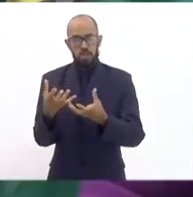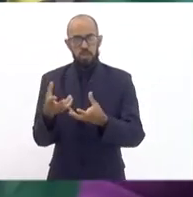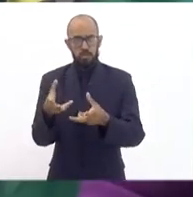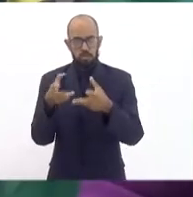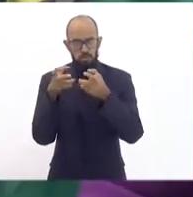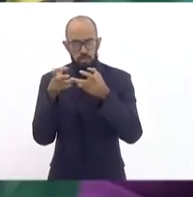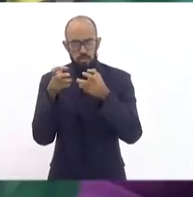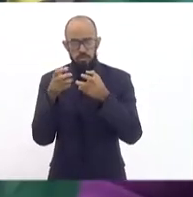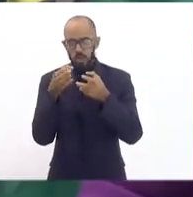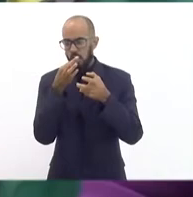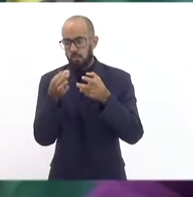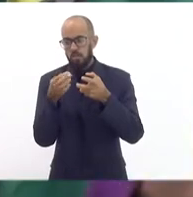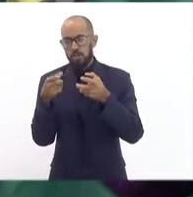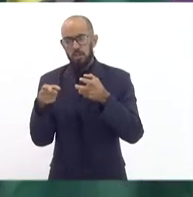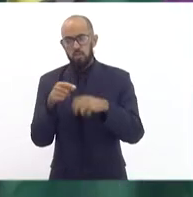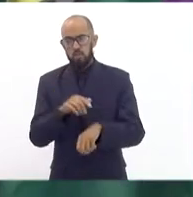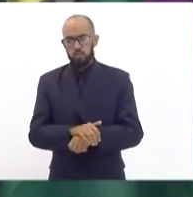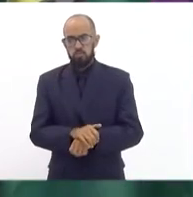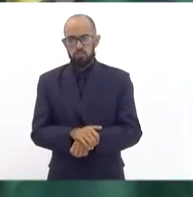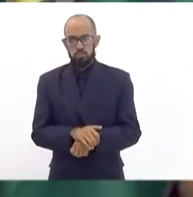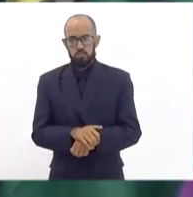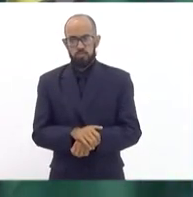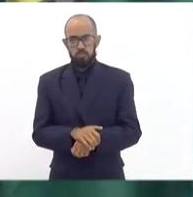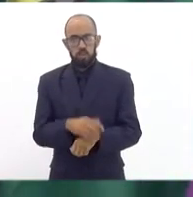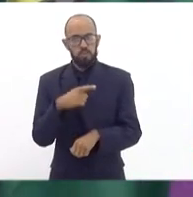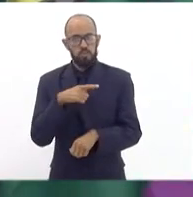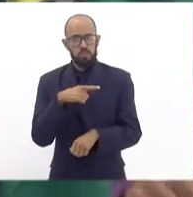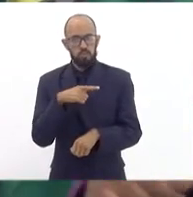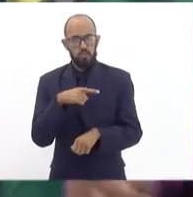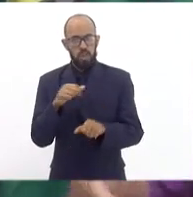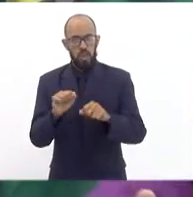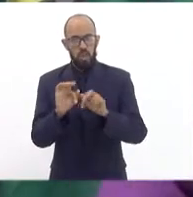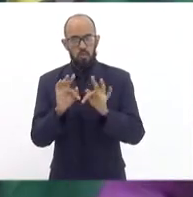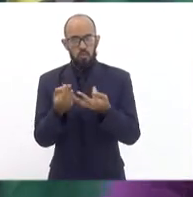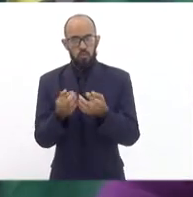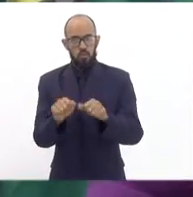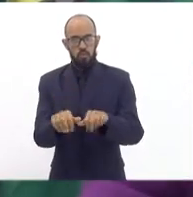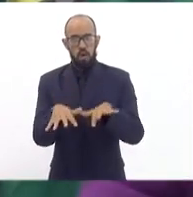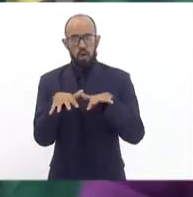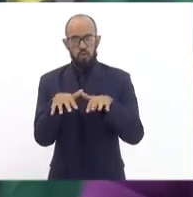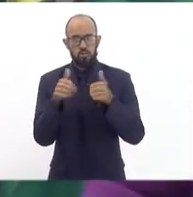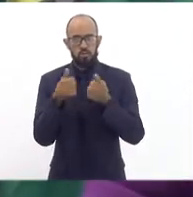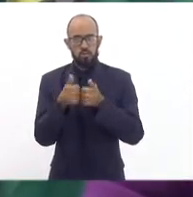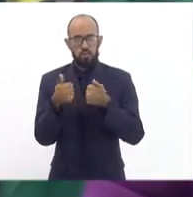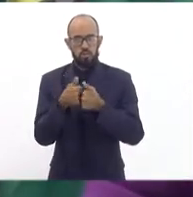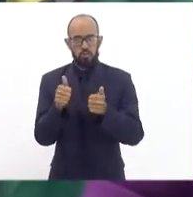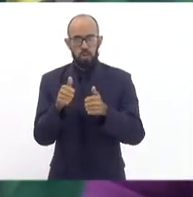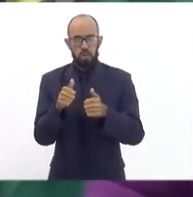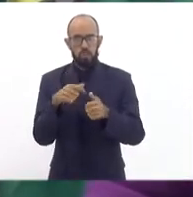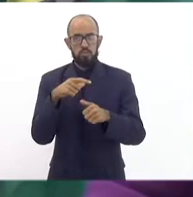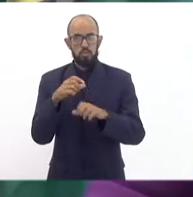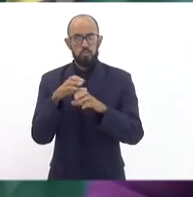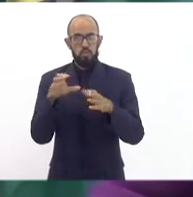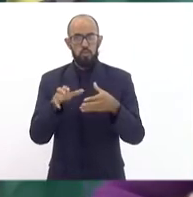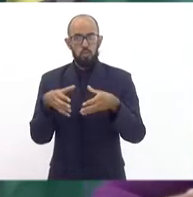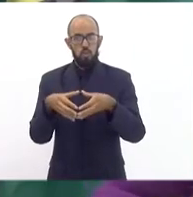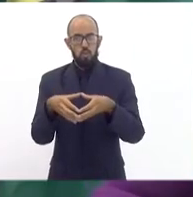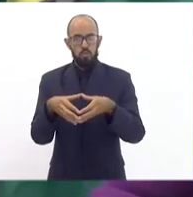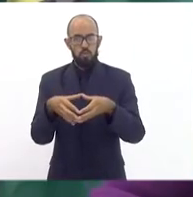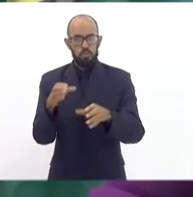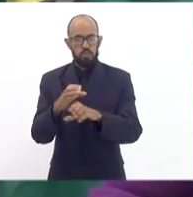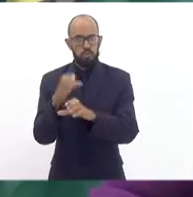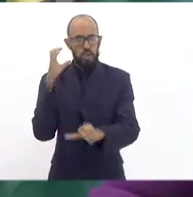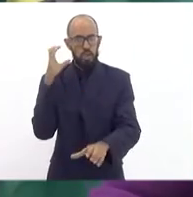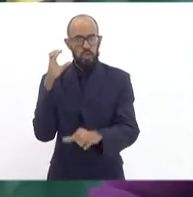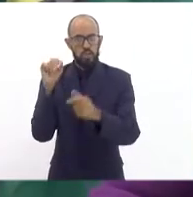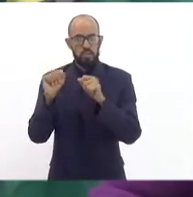A academia não é ouvida. Nós temos um fórum de transporte que funciona no Clube de Engenharia, fazendo